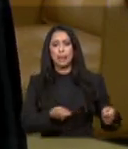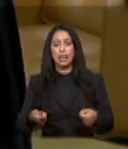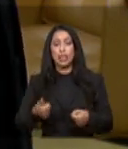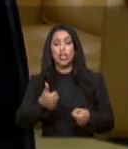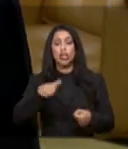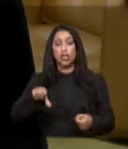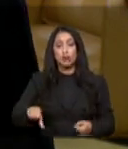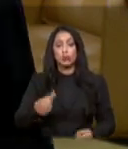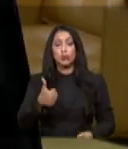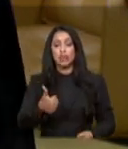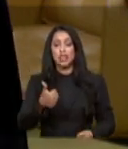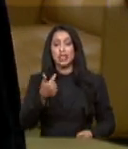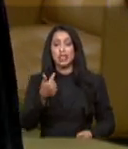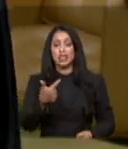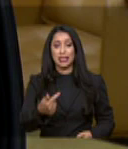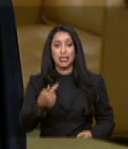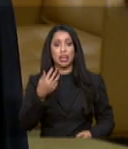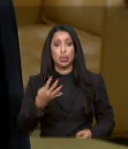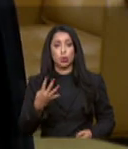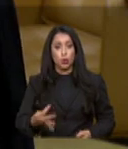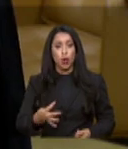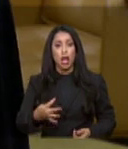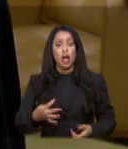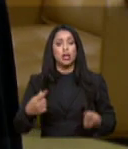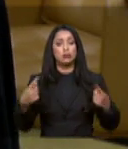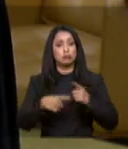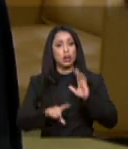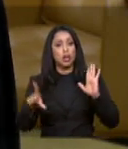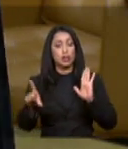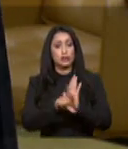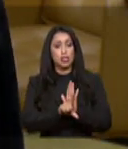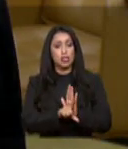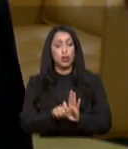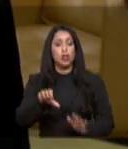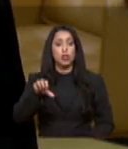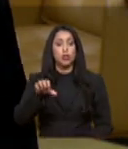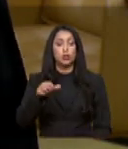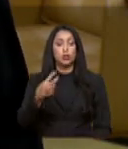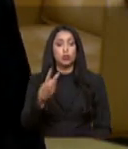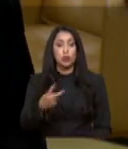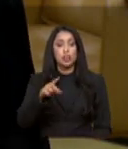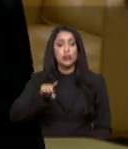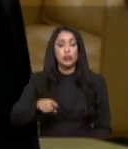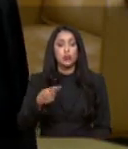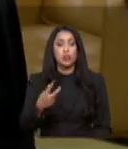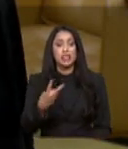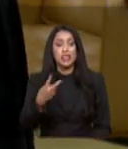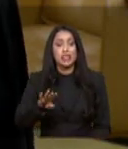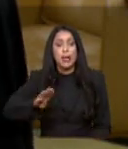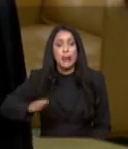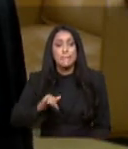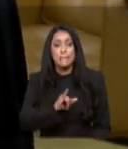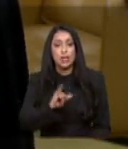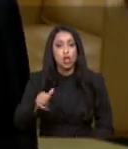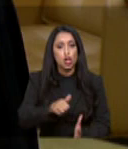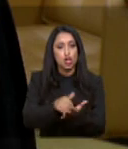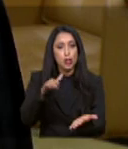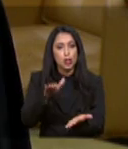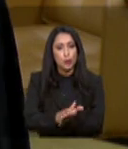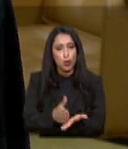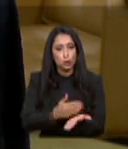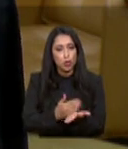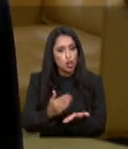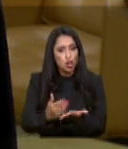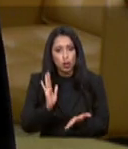9.174 autos de infração, o que refletiu no valor de cerca de 2,6 bilhões de reais em multas